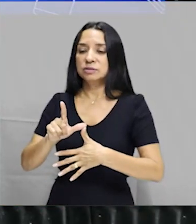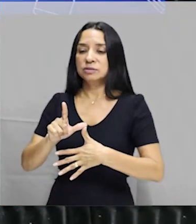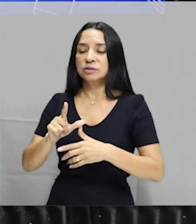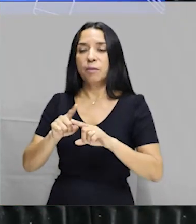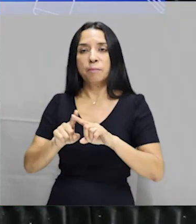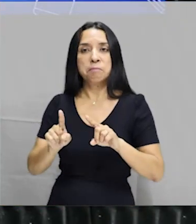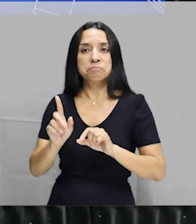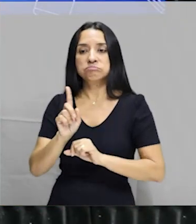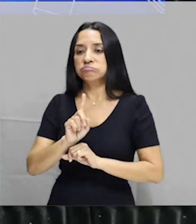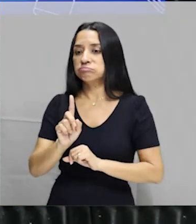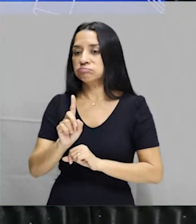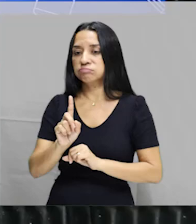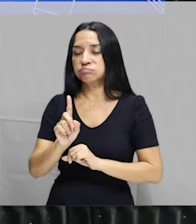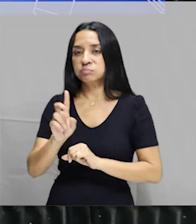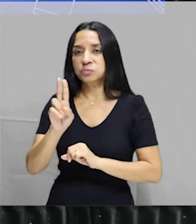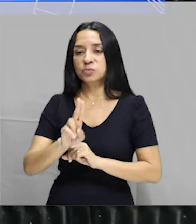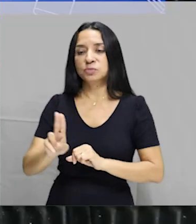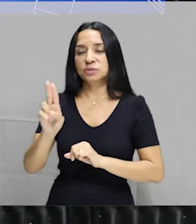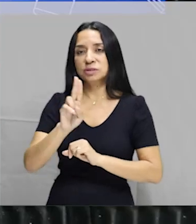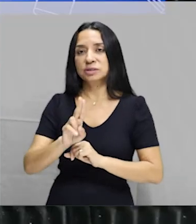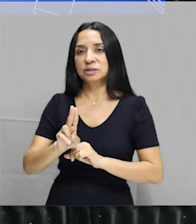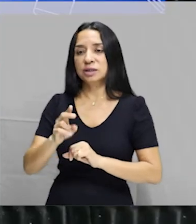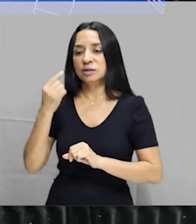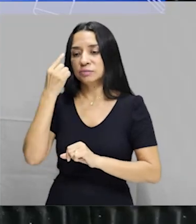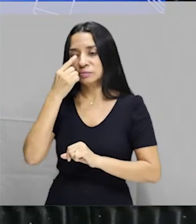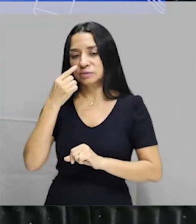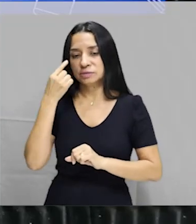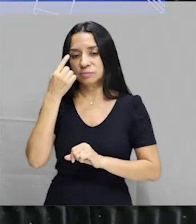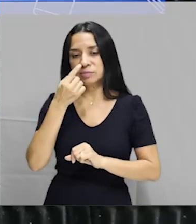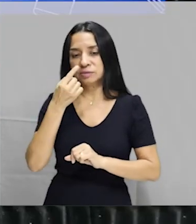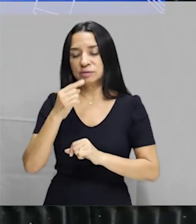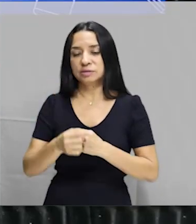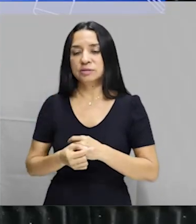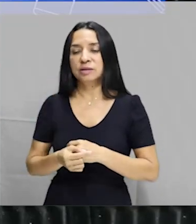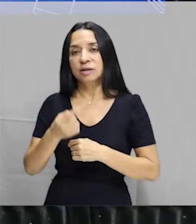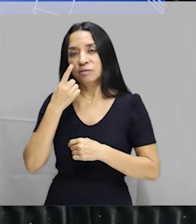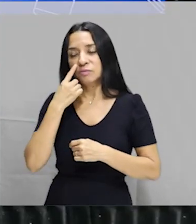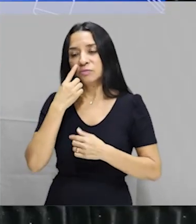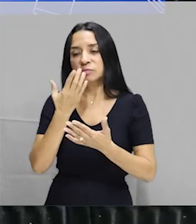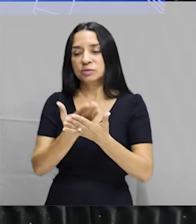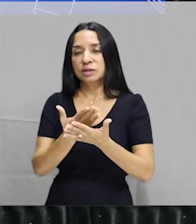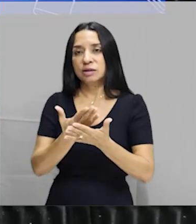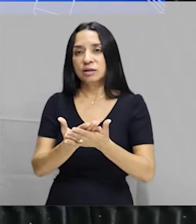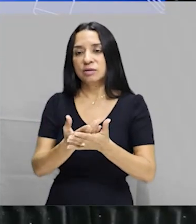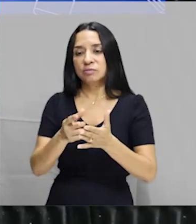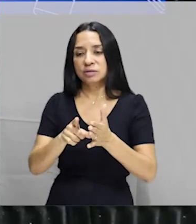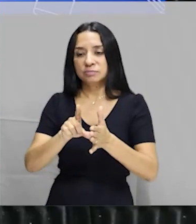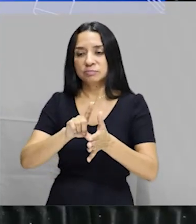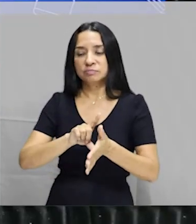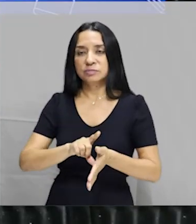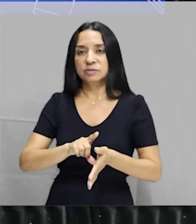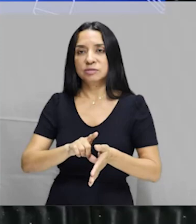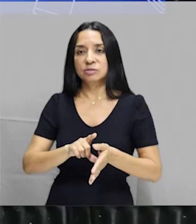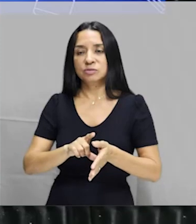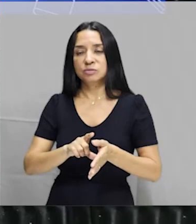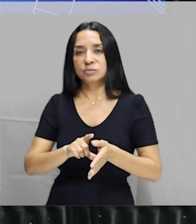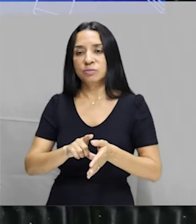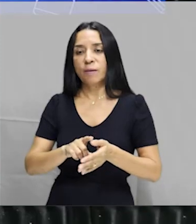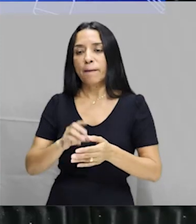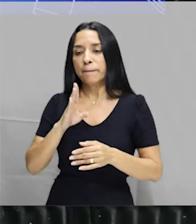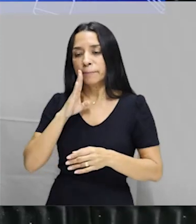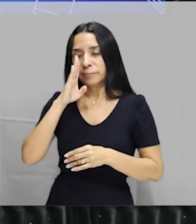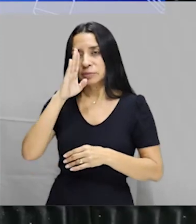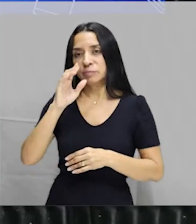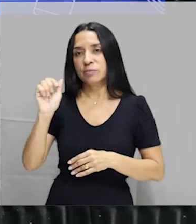já vimos numa aula anterior que eu estou me referindo a principalmente a Argentina. É quem mais utiliza o vos,